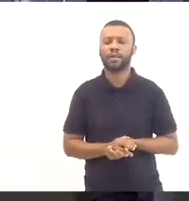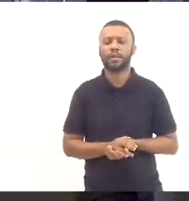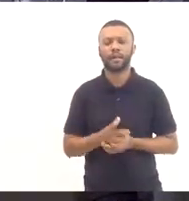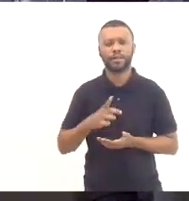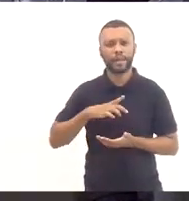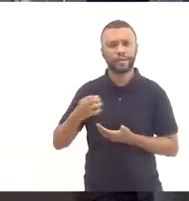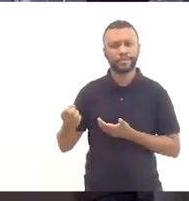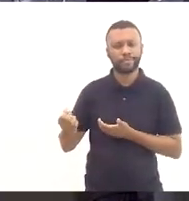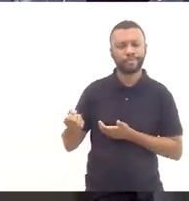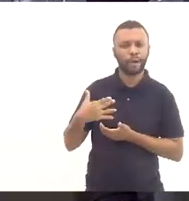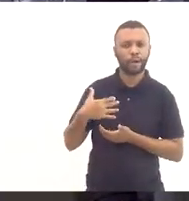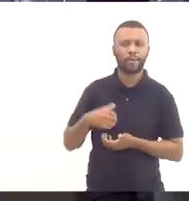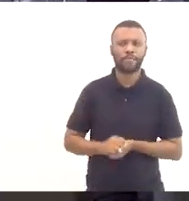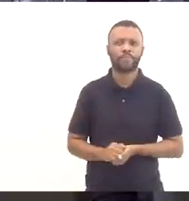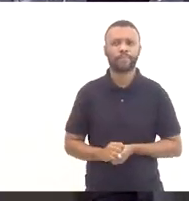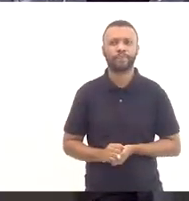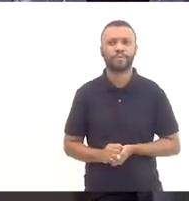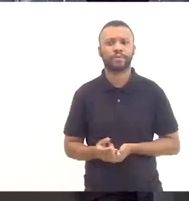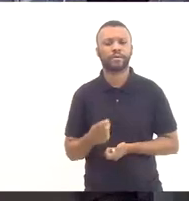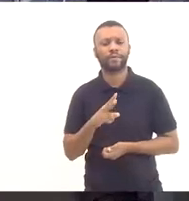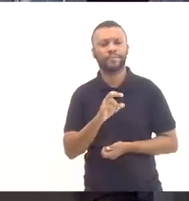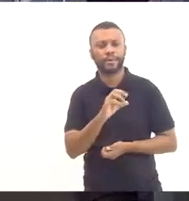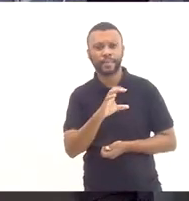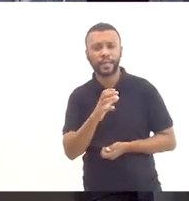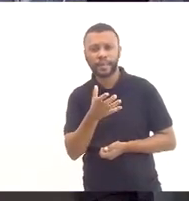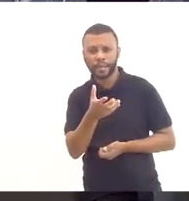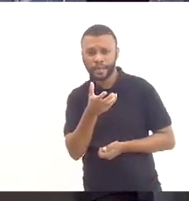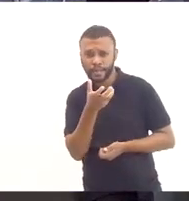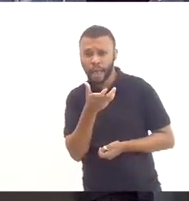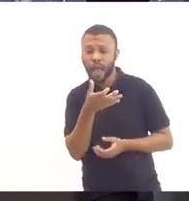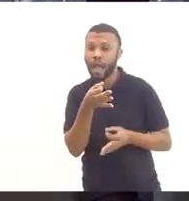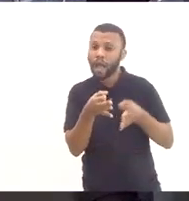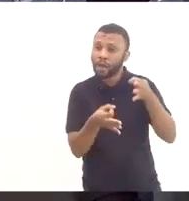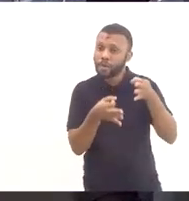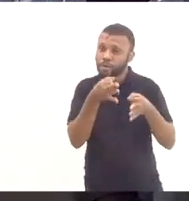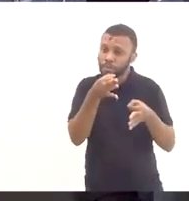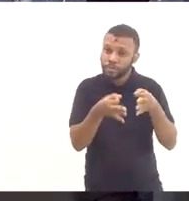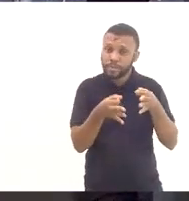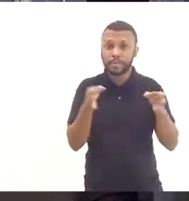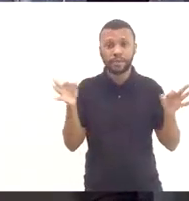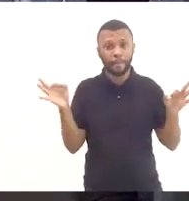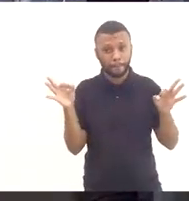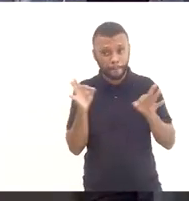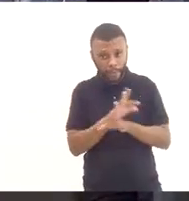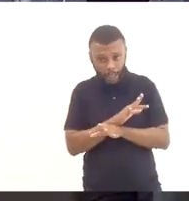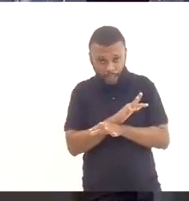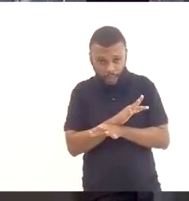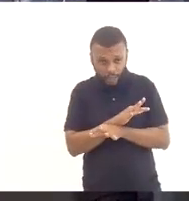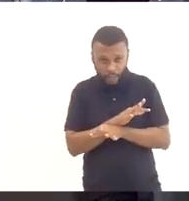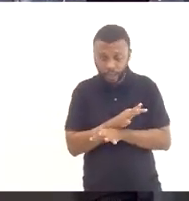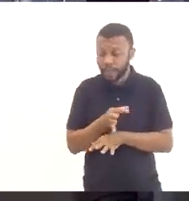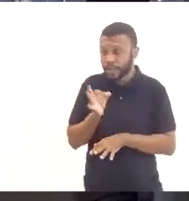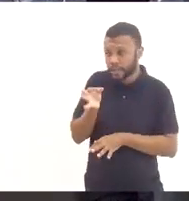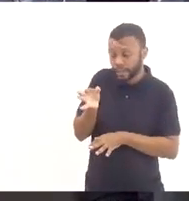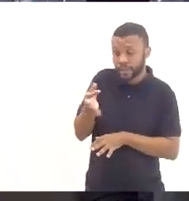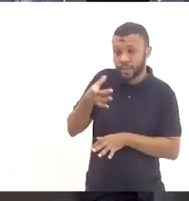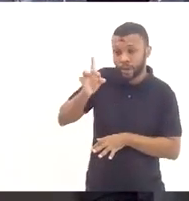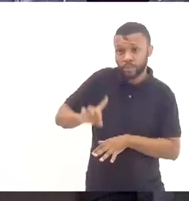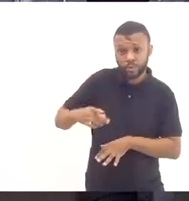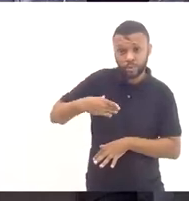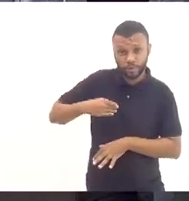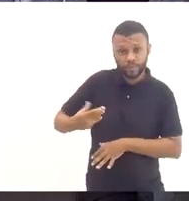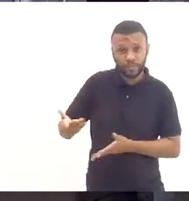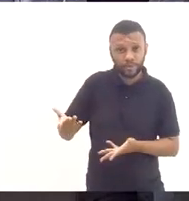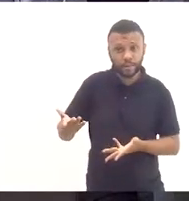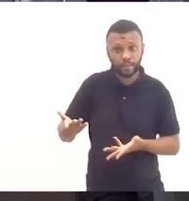escrito na mensagem Ele mandou assim para mim é você quer Justiça plena policing o direito do meu